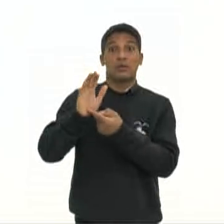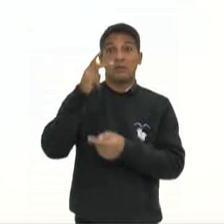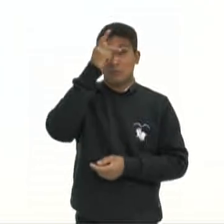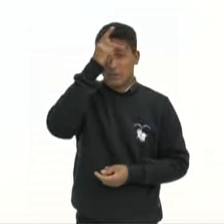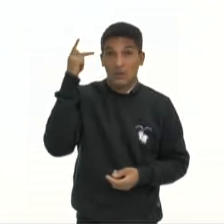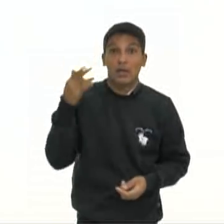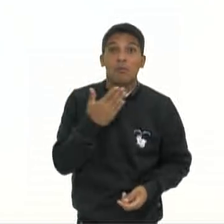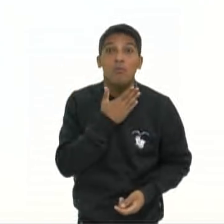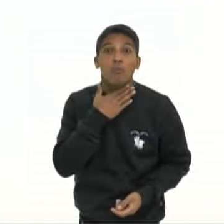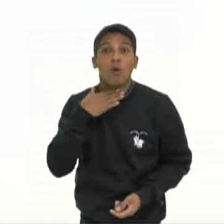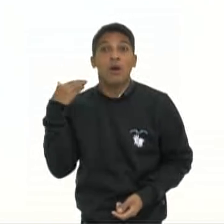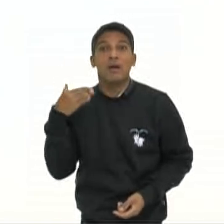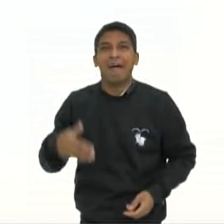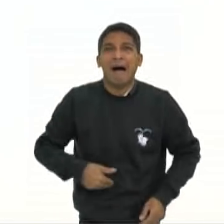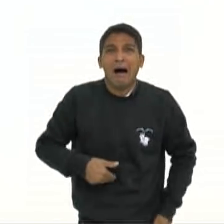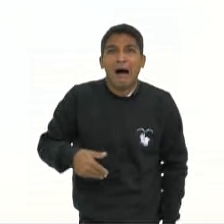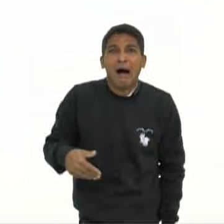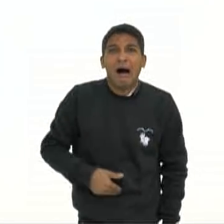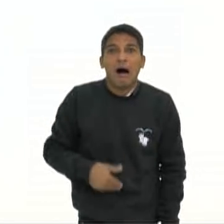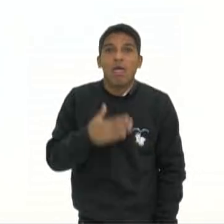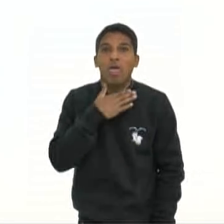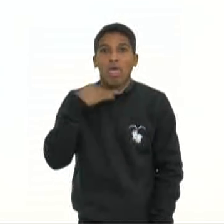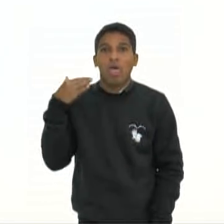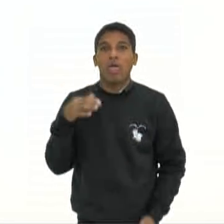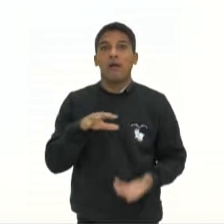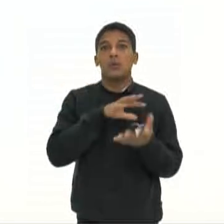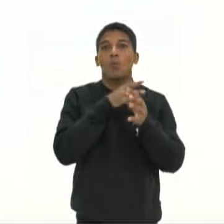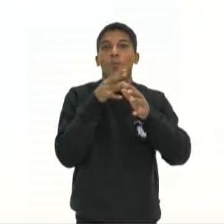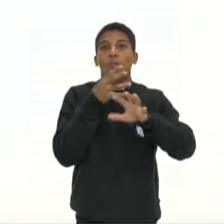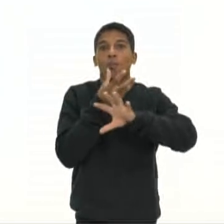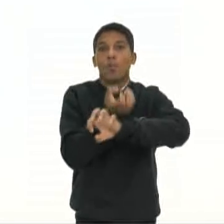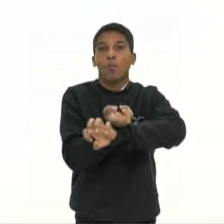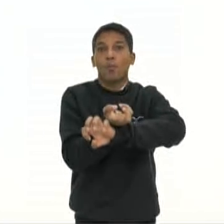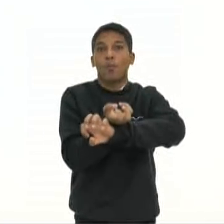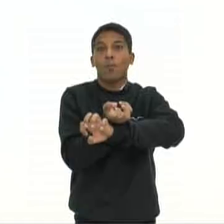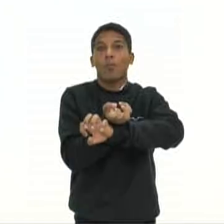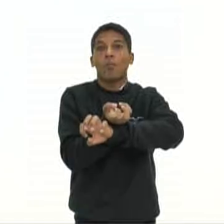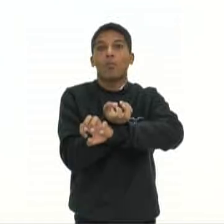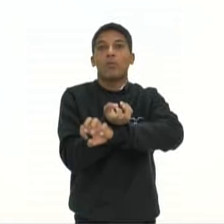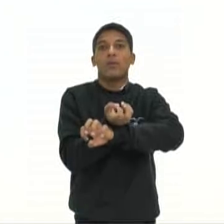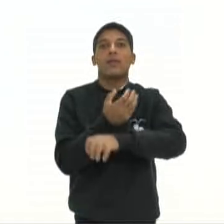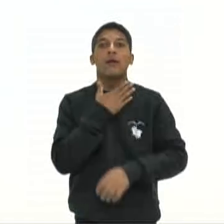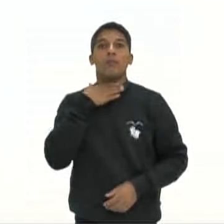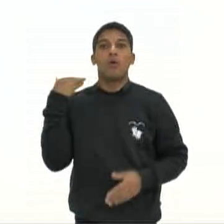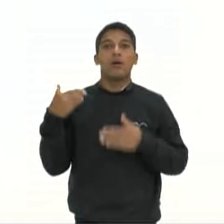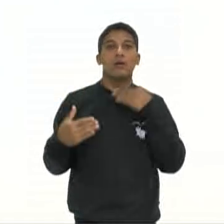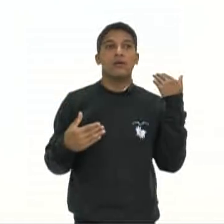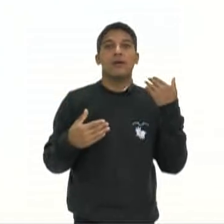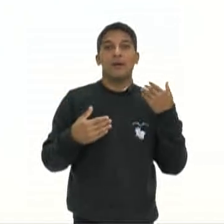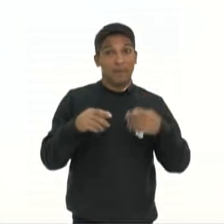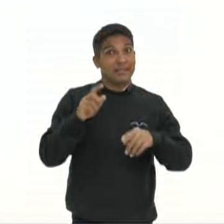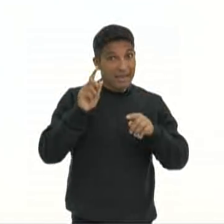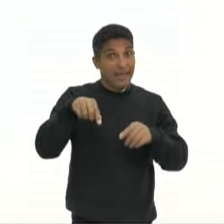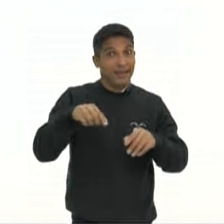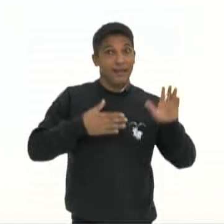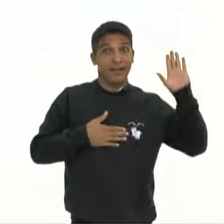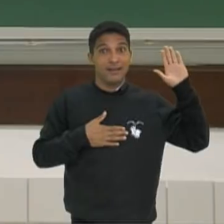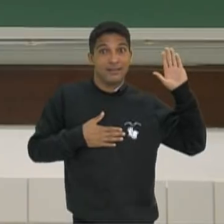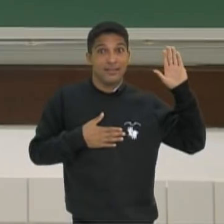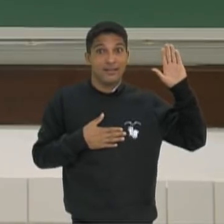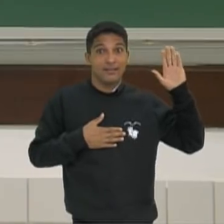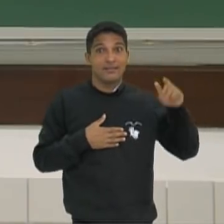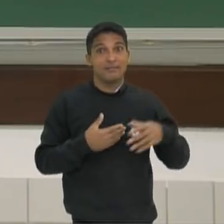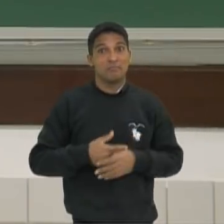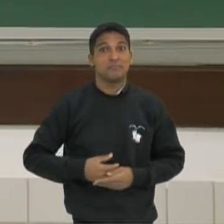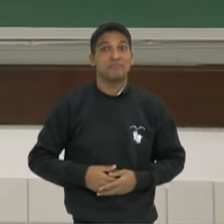negra, elas dançam, talvez celebrando um momento, quem sabe, talvez a única